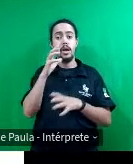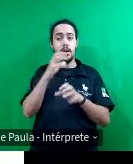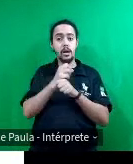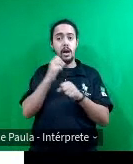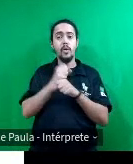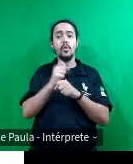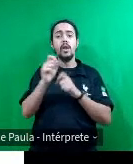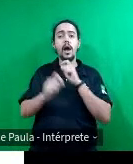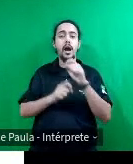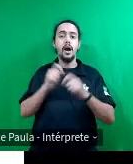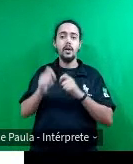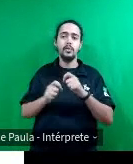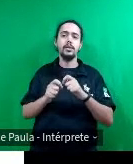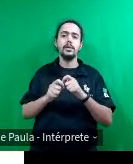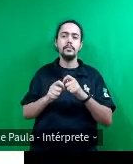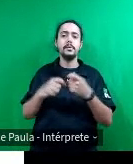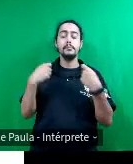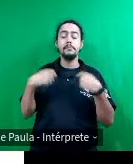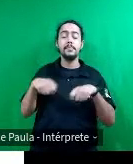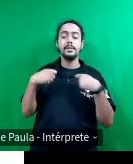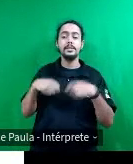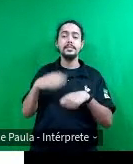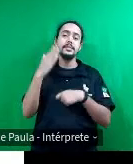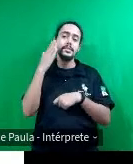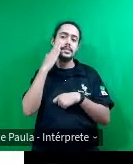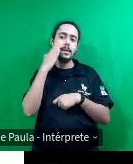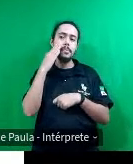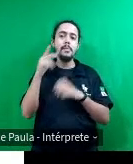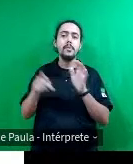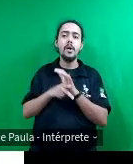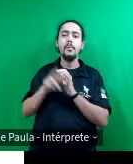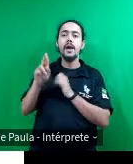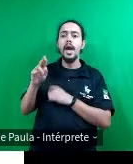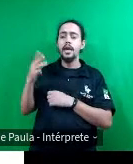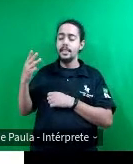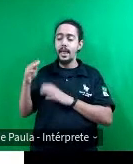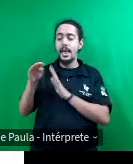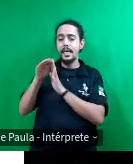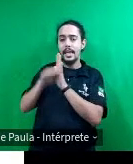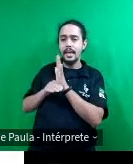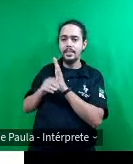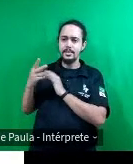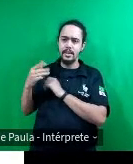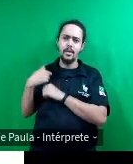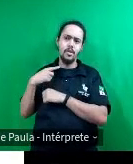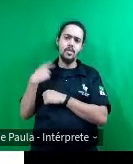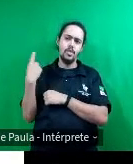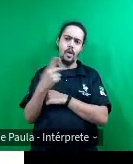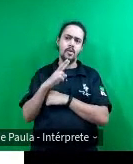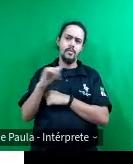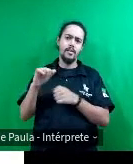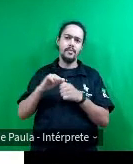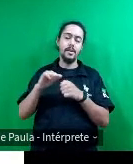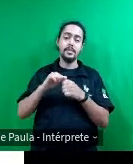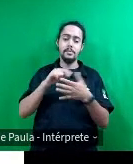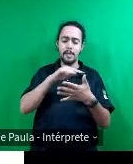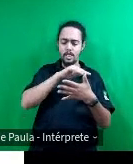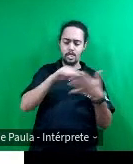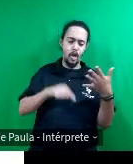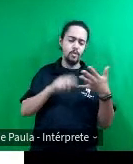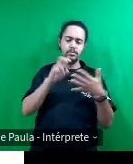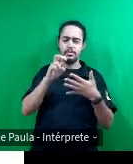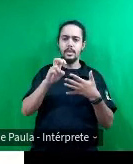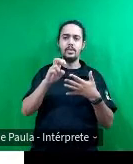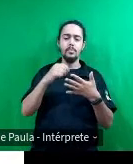você precisa saber qual que é a queda de tensão do R3. Vou fazer para todos aqui, Mas se você precisasse saber qual que é aquela extensão em cima do